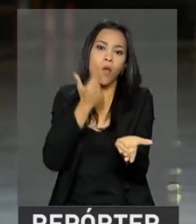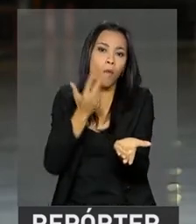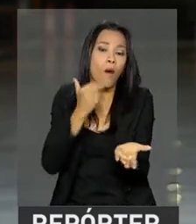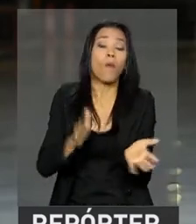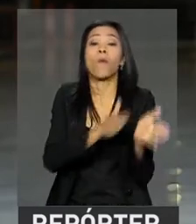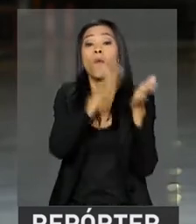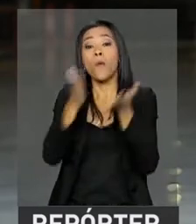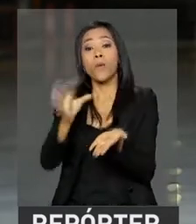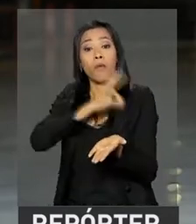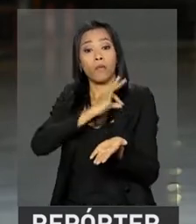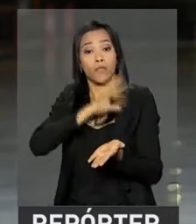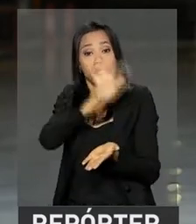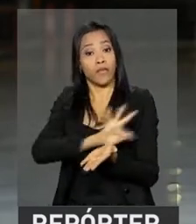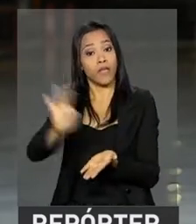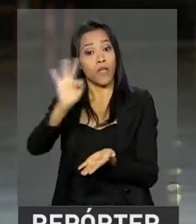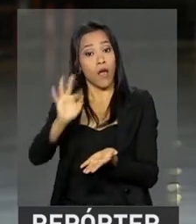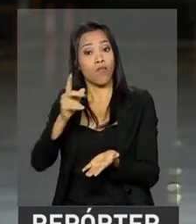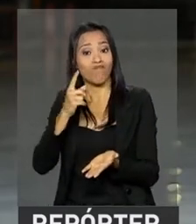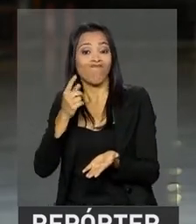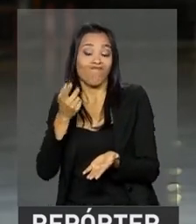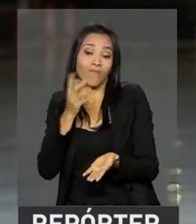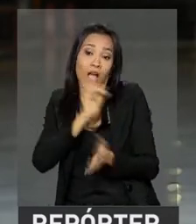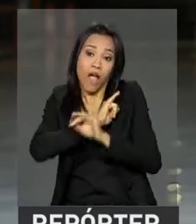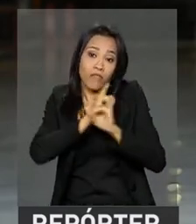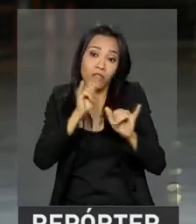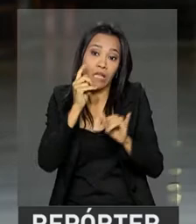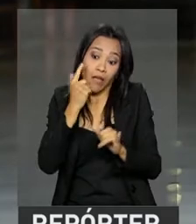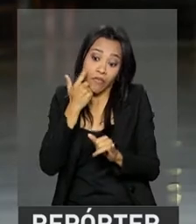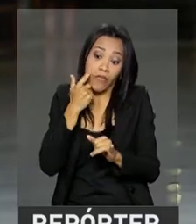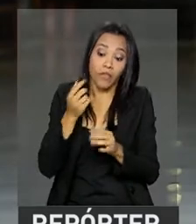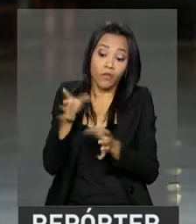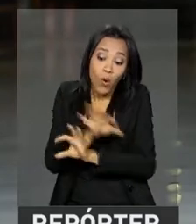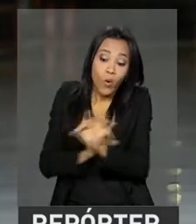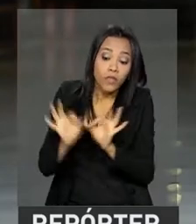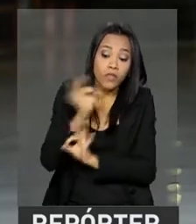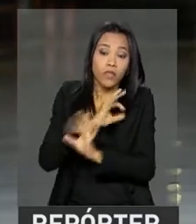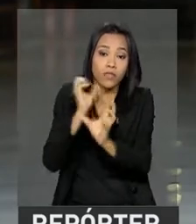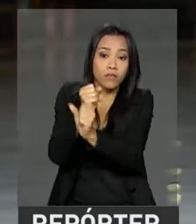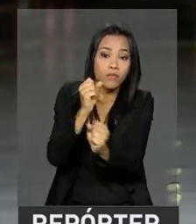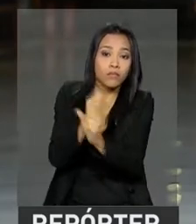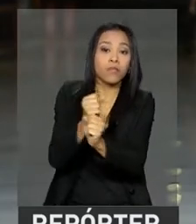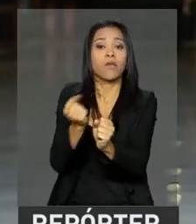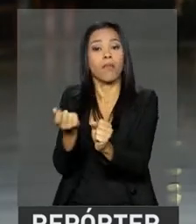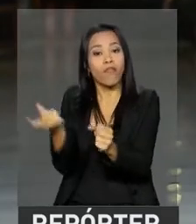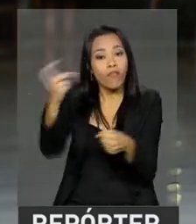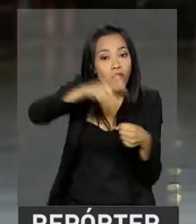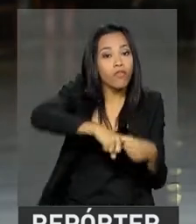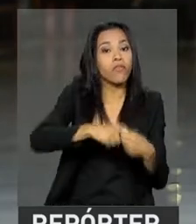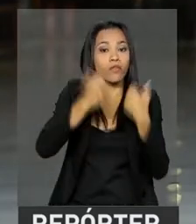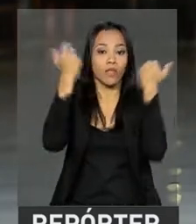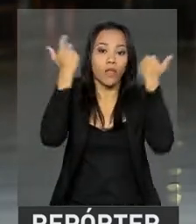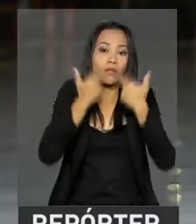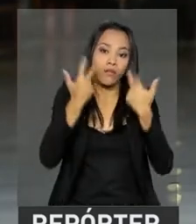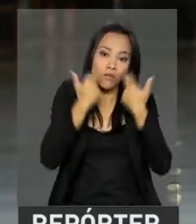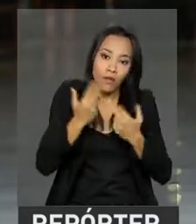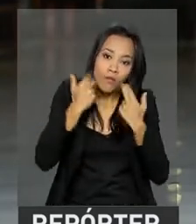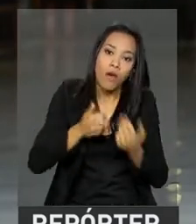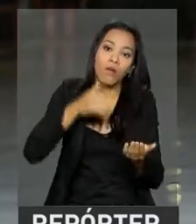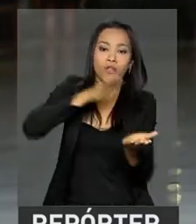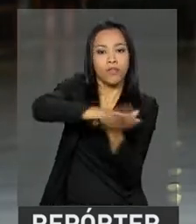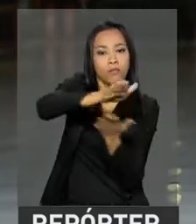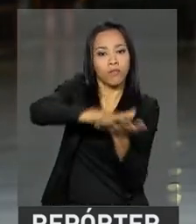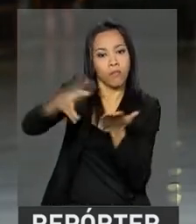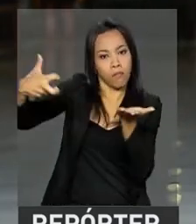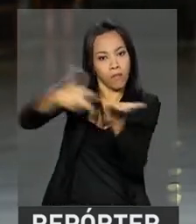Polícia Federal informou que acompanha a situação orçamentária para o restabelecimento restabelecimento completo desse